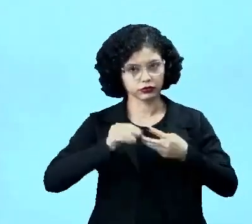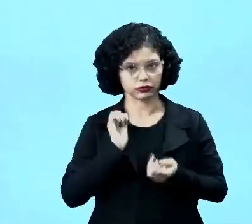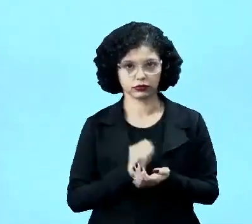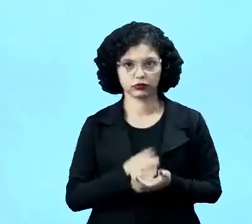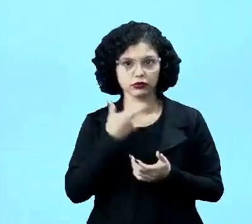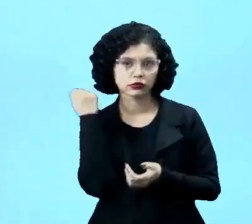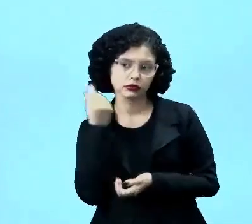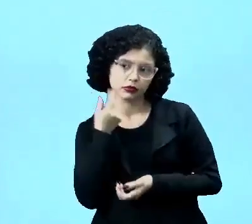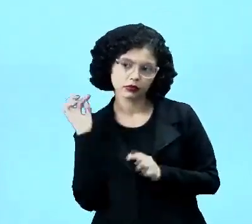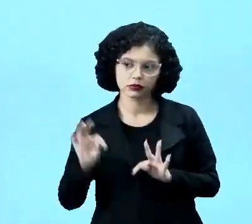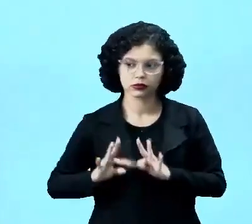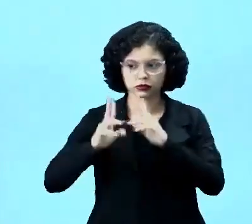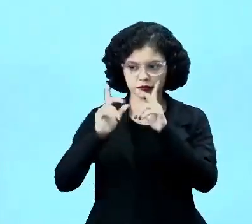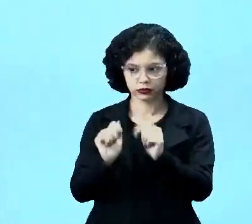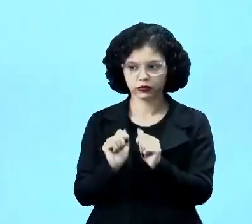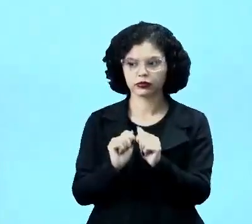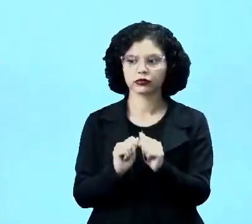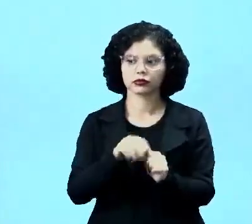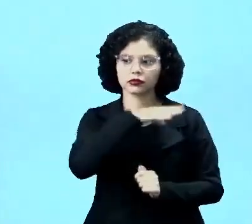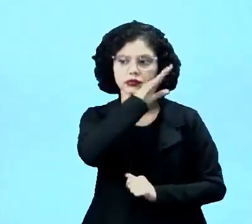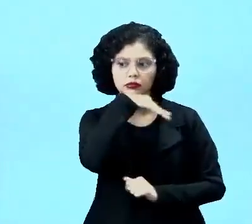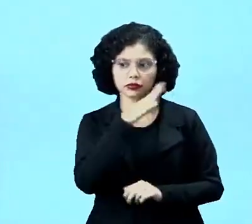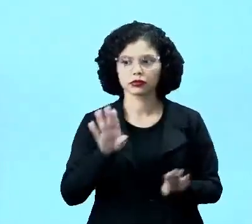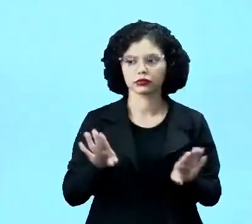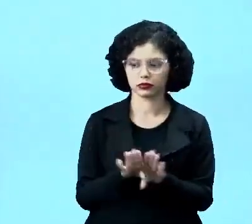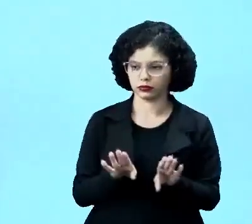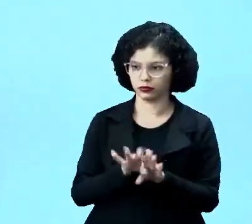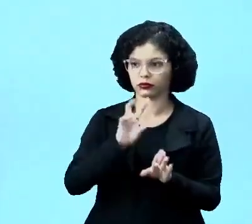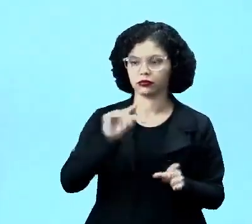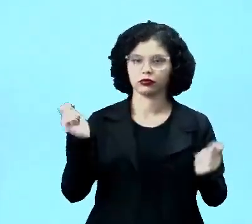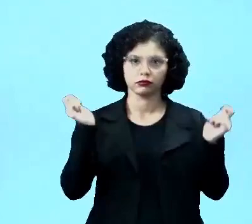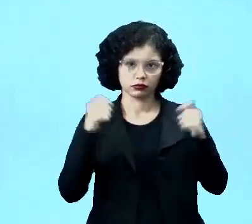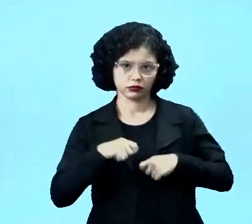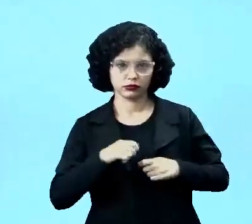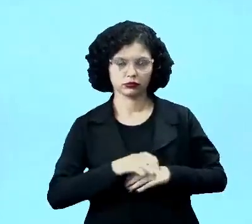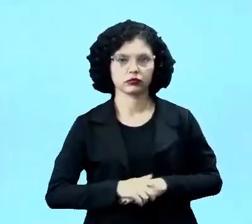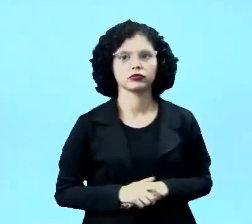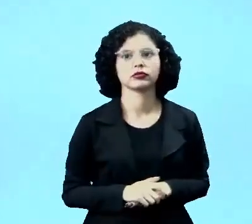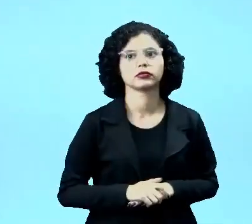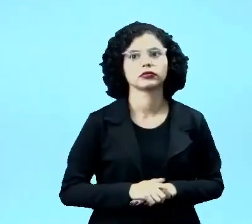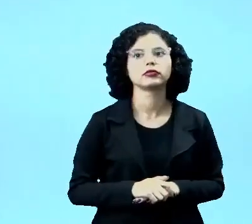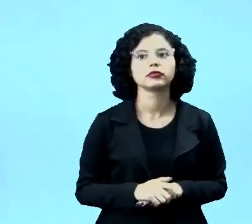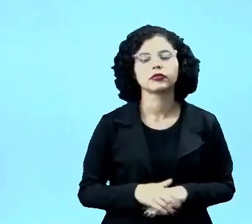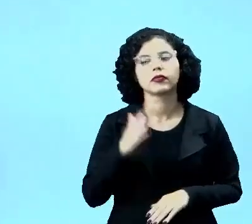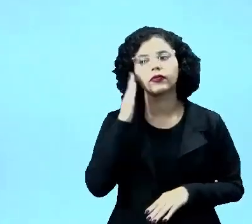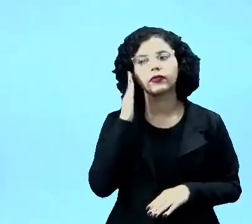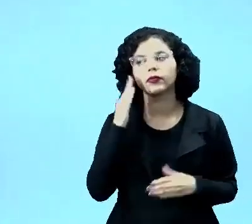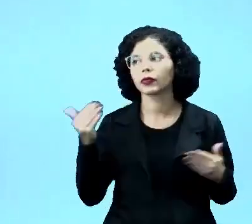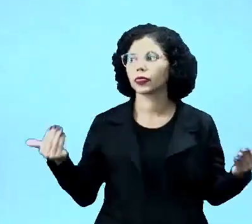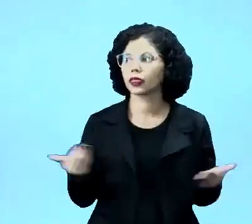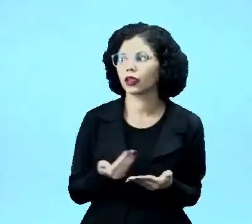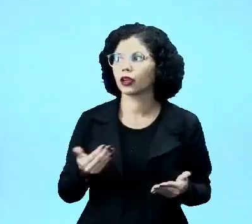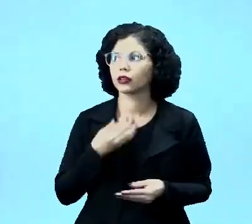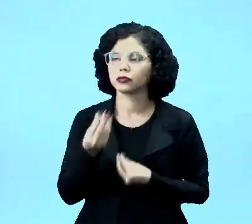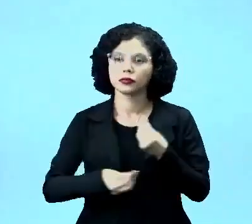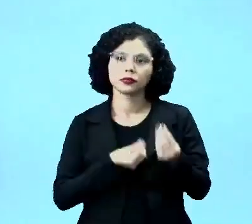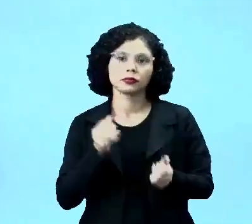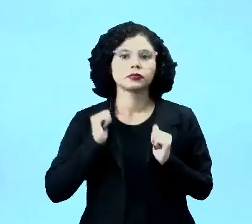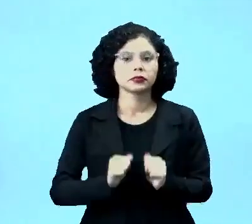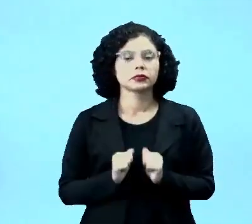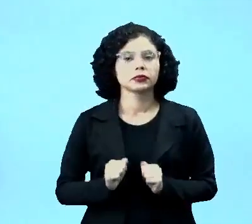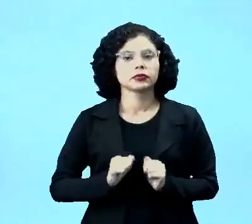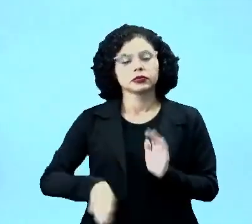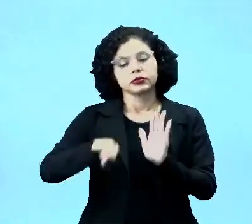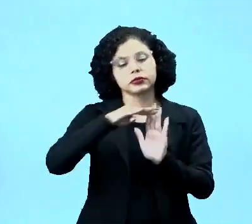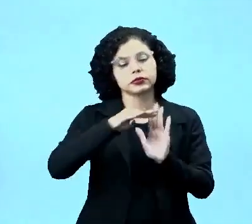os gatos e todos os outros animais e seres também vão possuir células. E aí a gente vai entender agora como é que a gente pode fazer